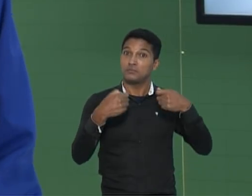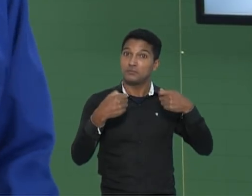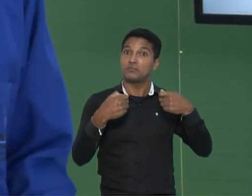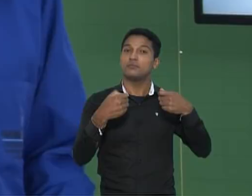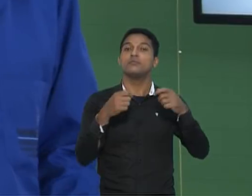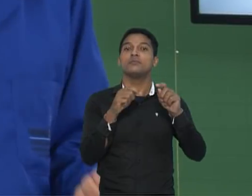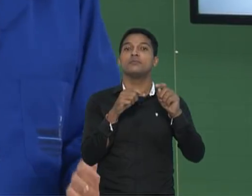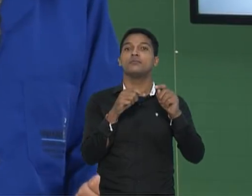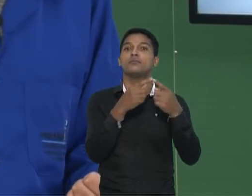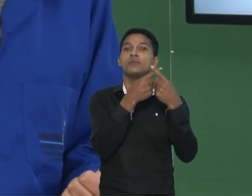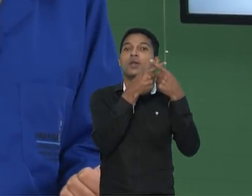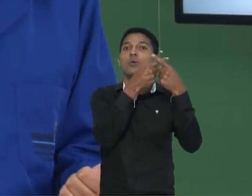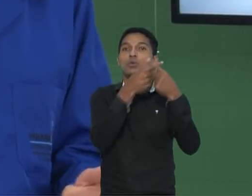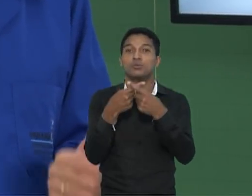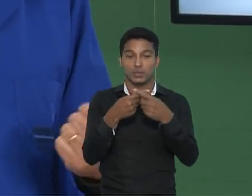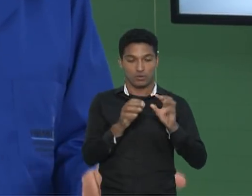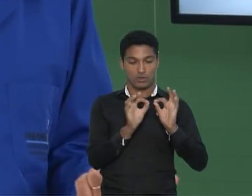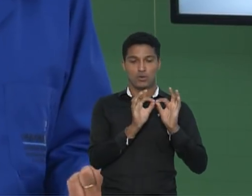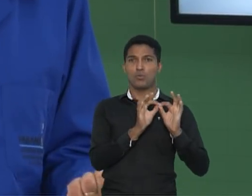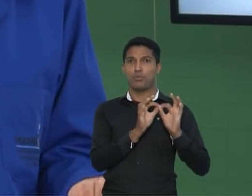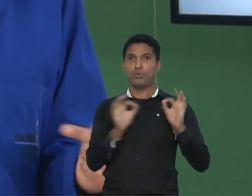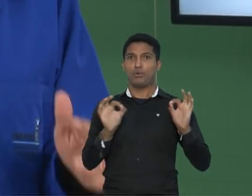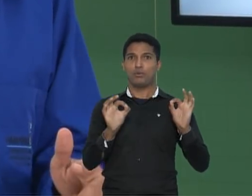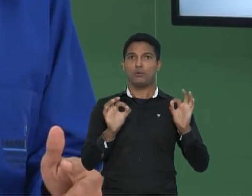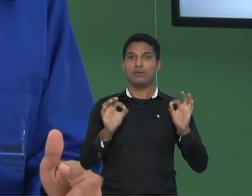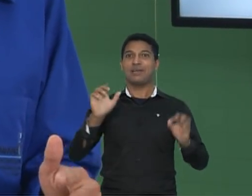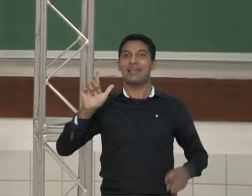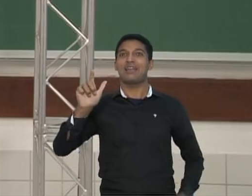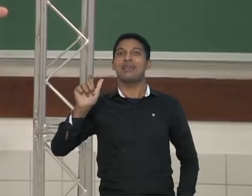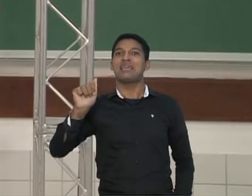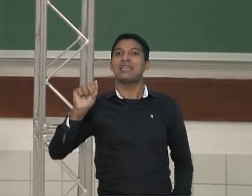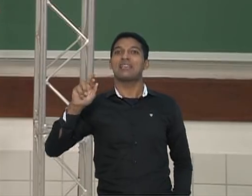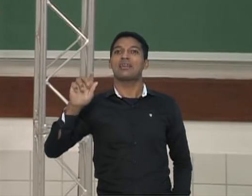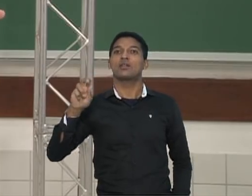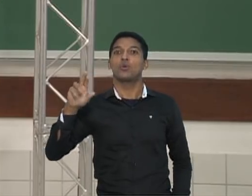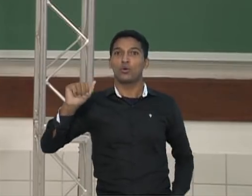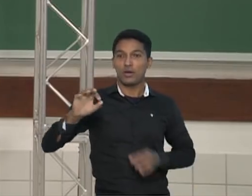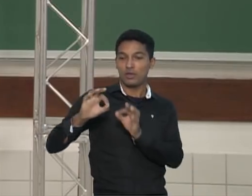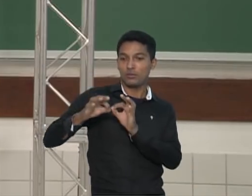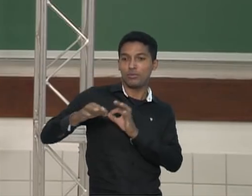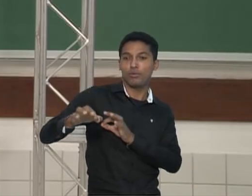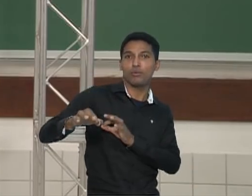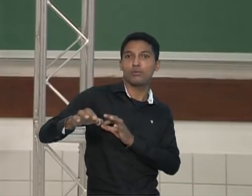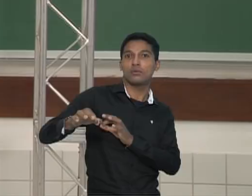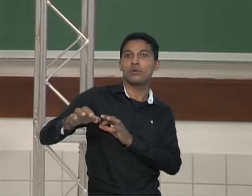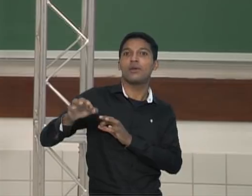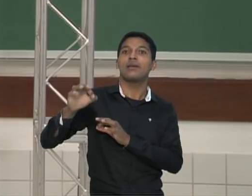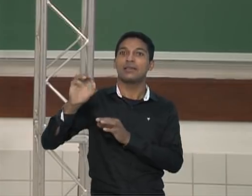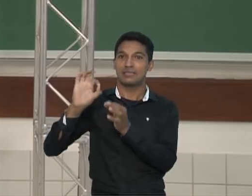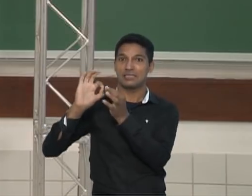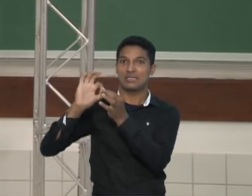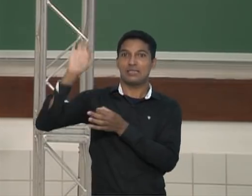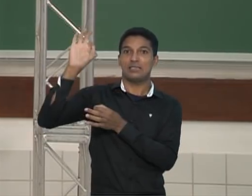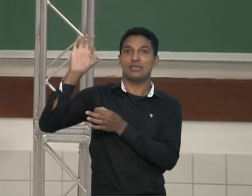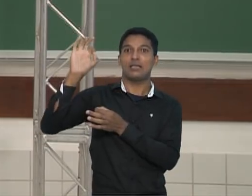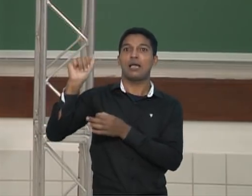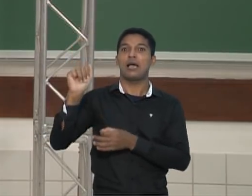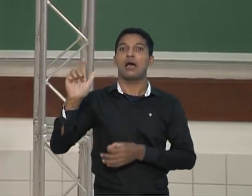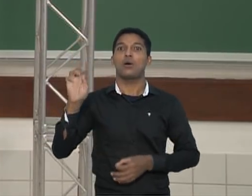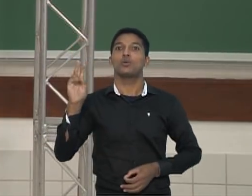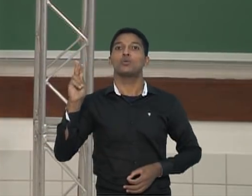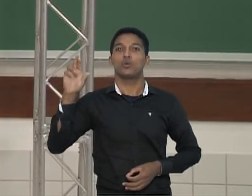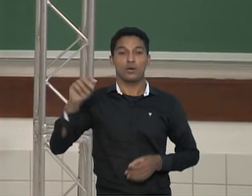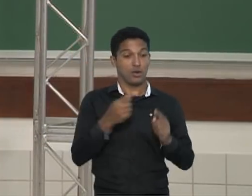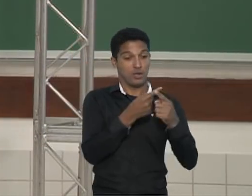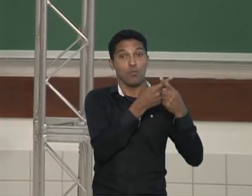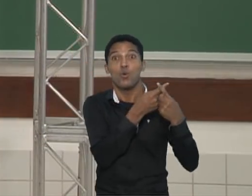né, o comprimento, a largura e a altura. E o nosso segmento de reta dessas medidas é x